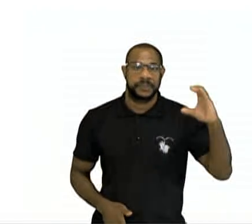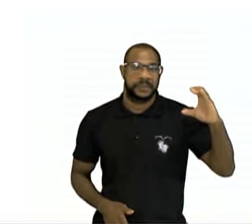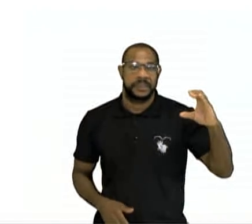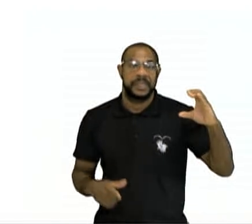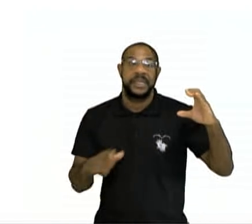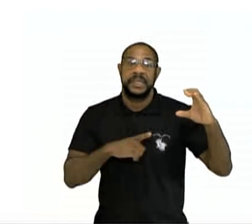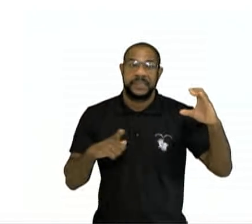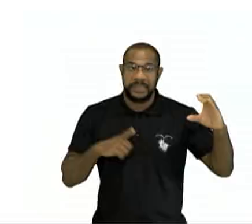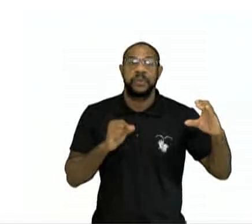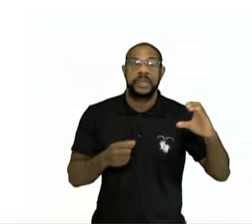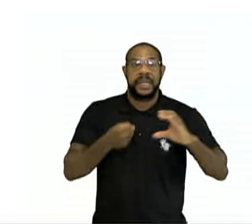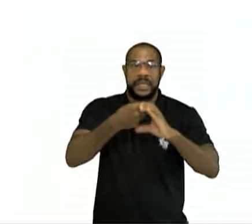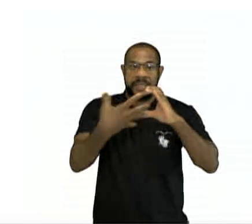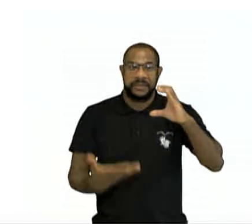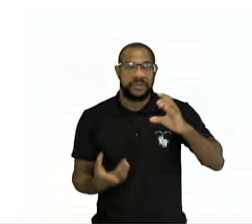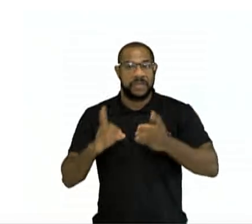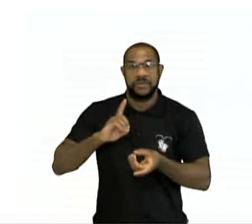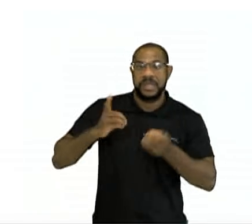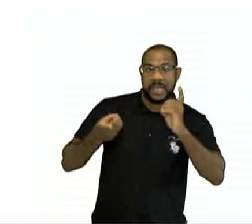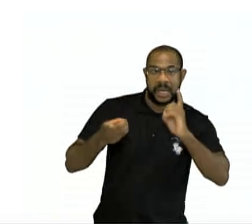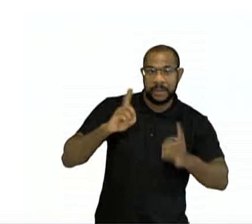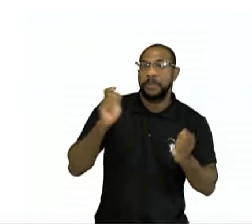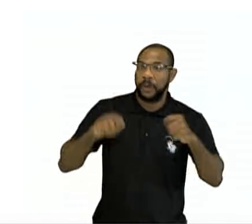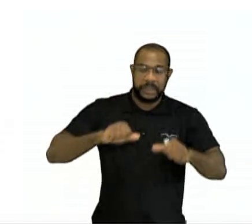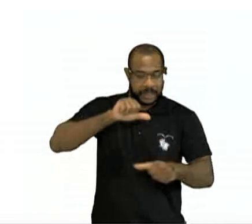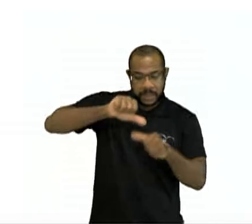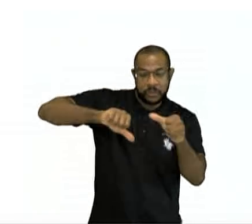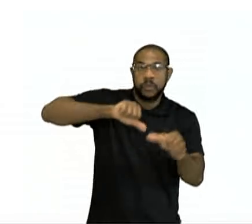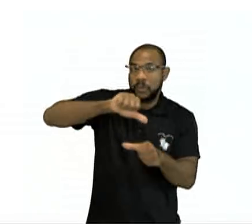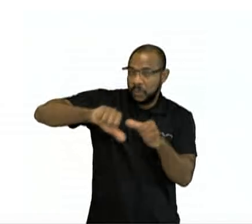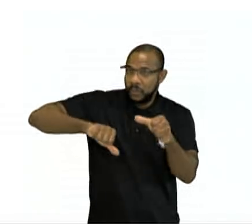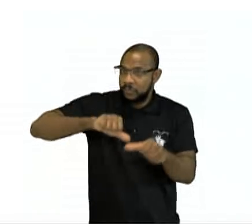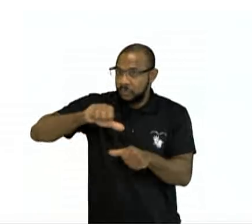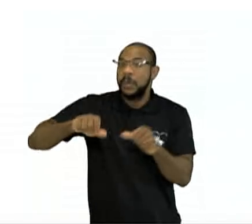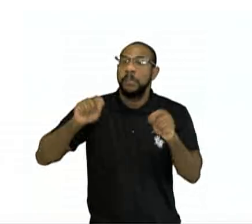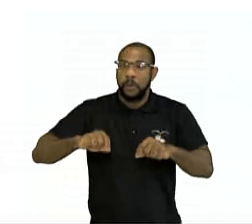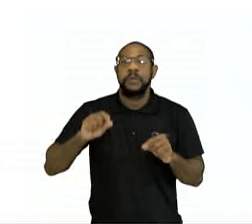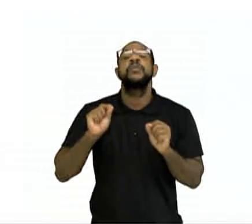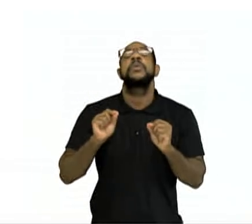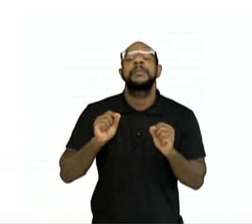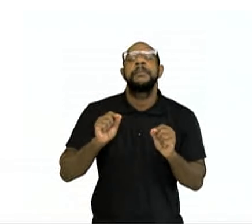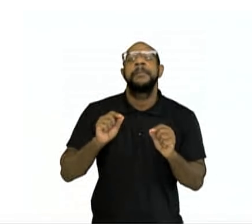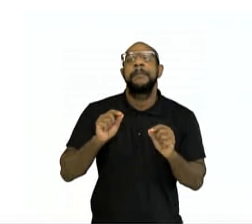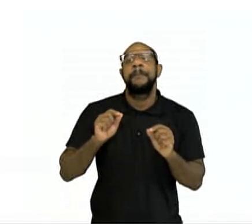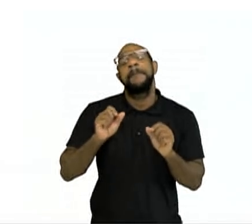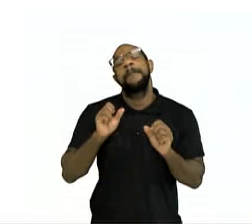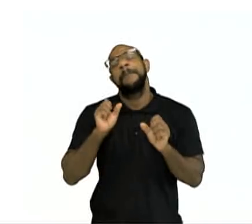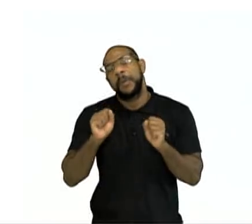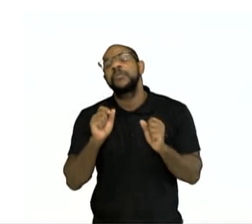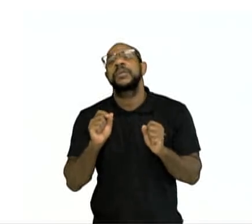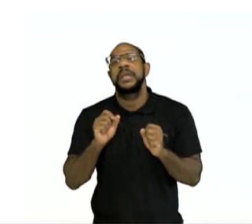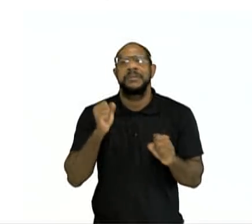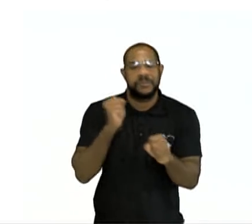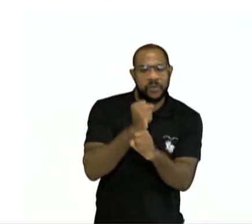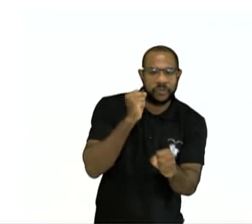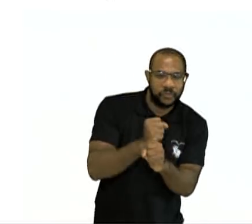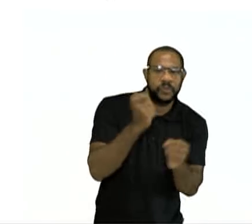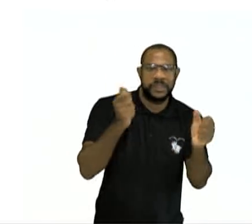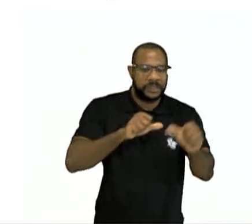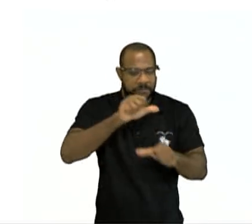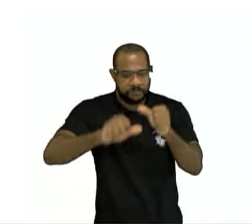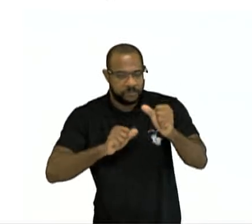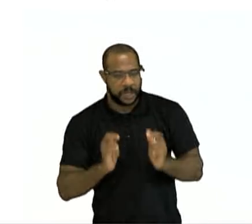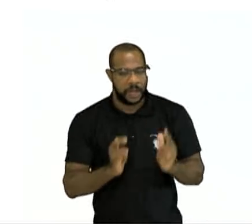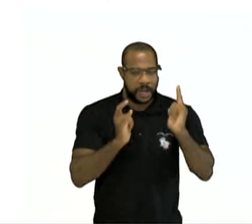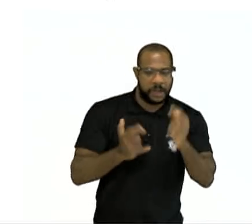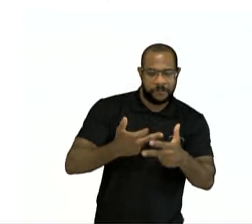caráter dinâmico, podendo ser modificada e construída. Vamos ver de novo lá o texto para a gente refletir sobre